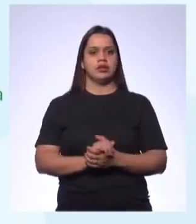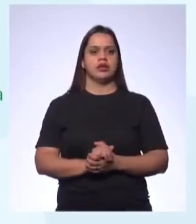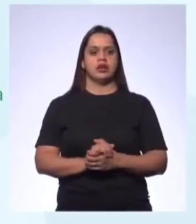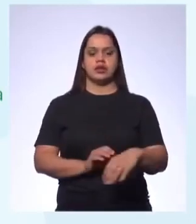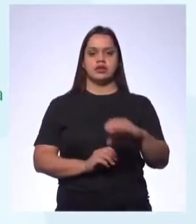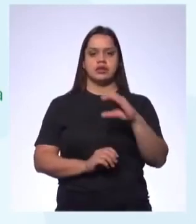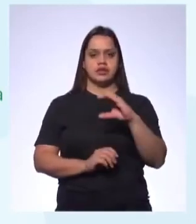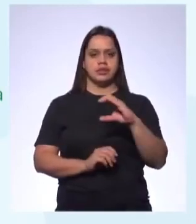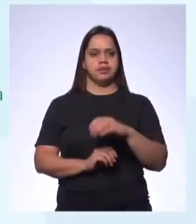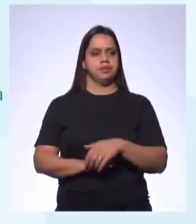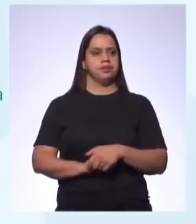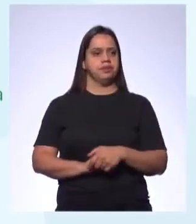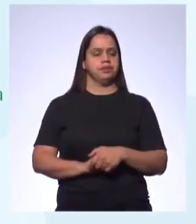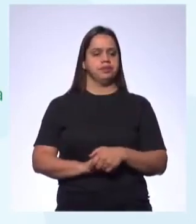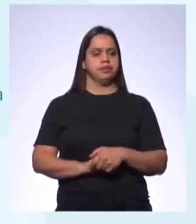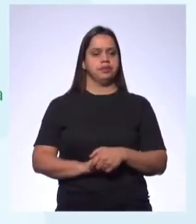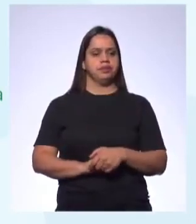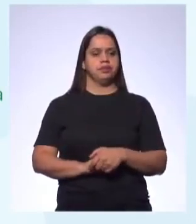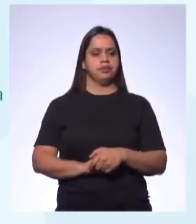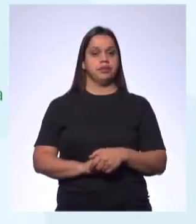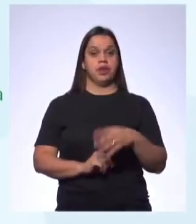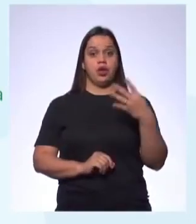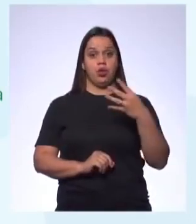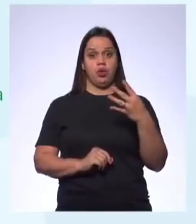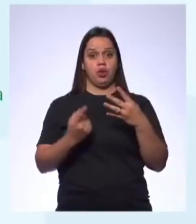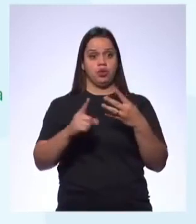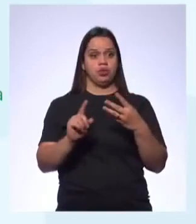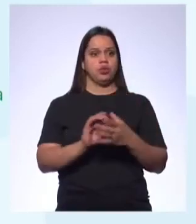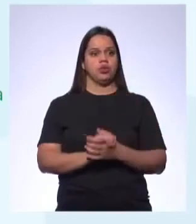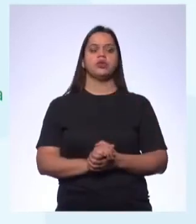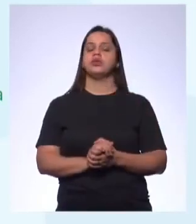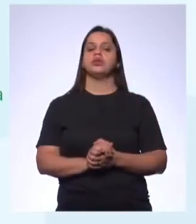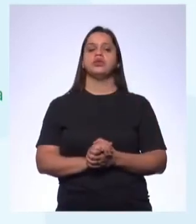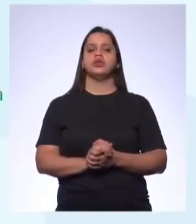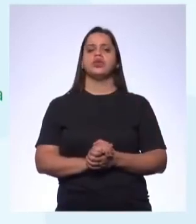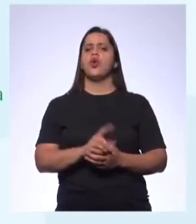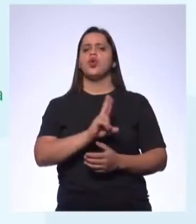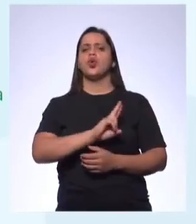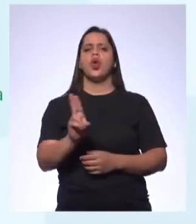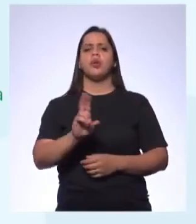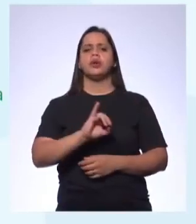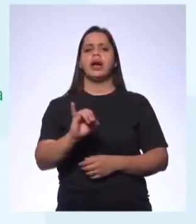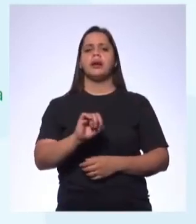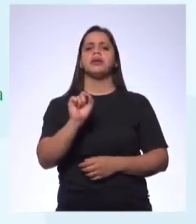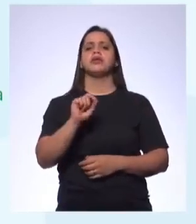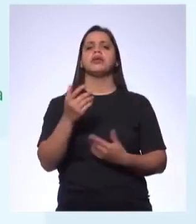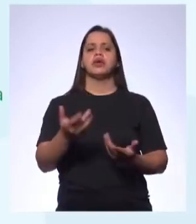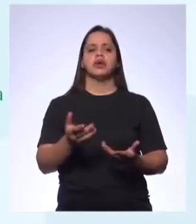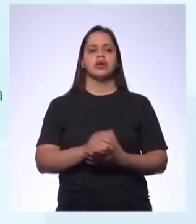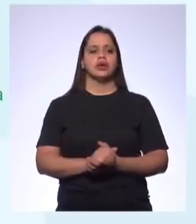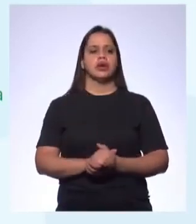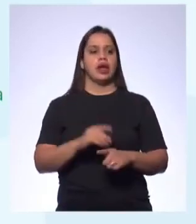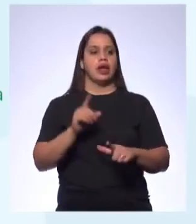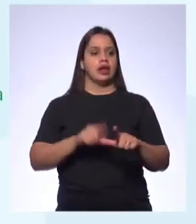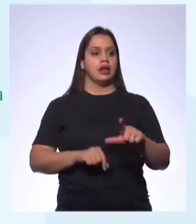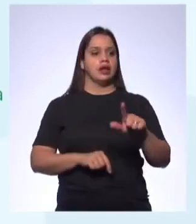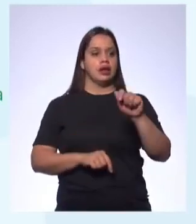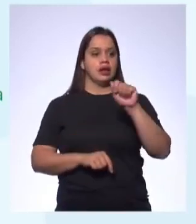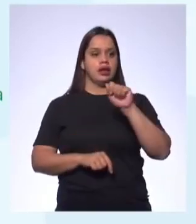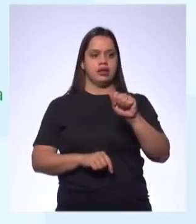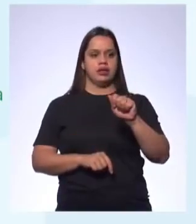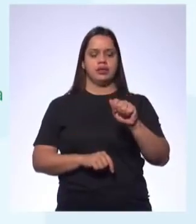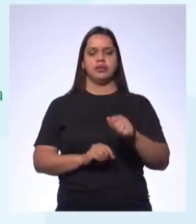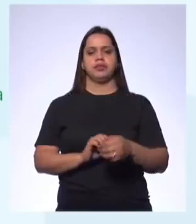E a última, what is his sister's name? Qual é o nome da irmã dele? Letter A, Roshini.